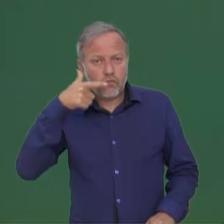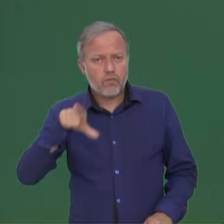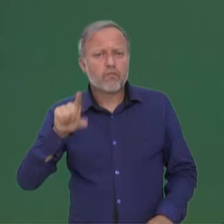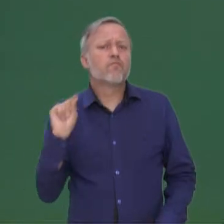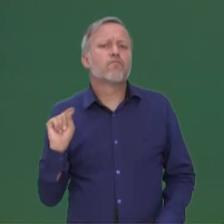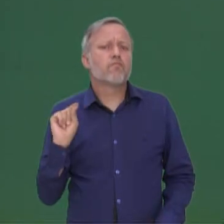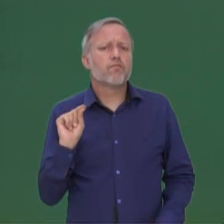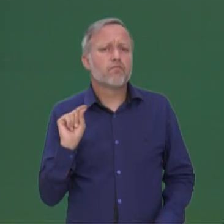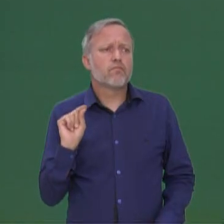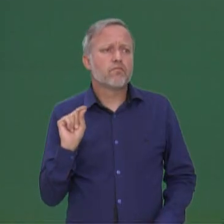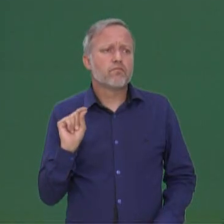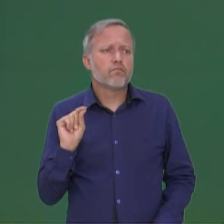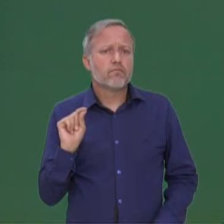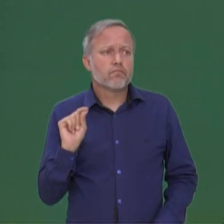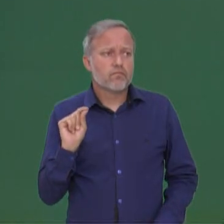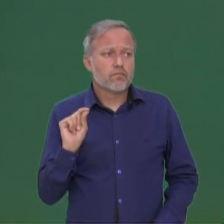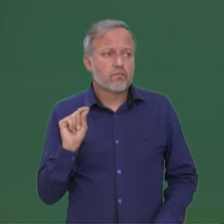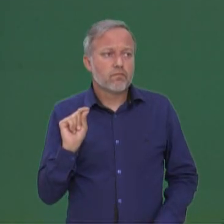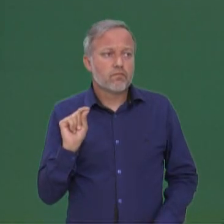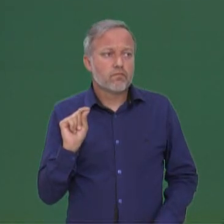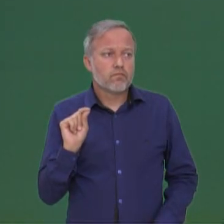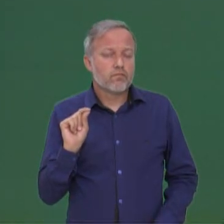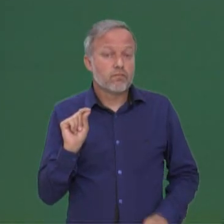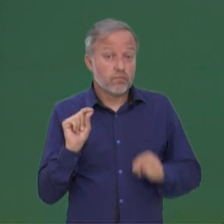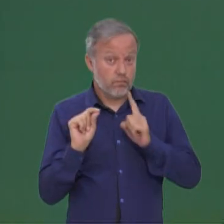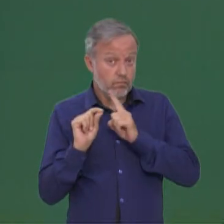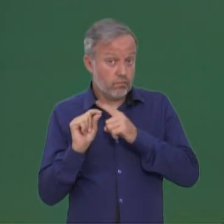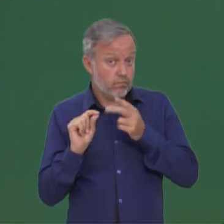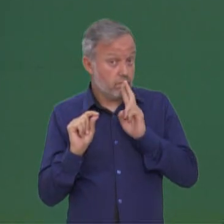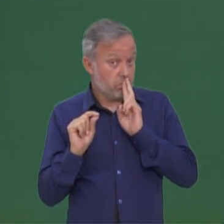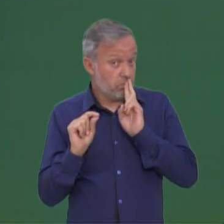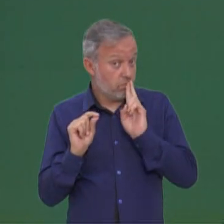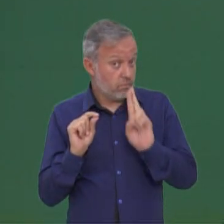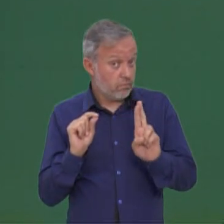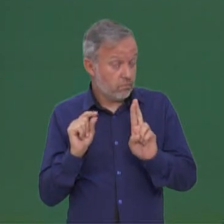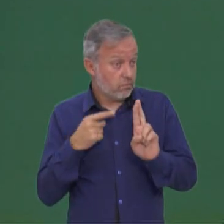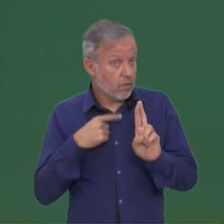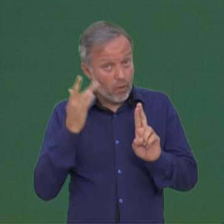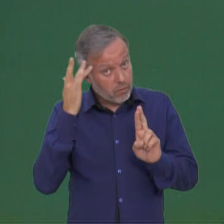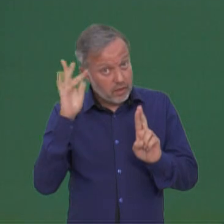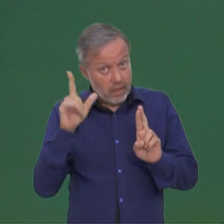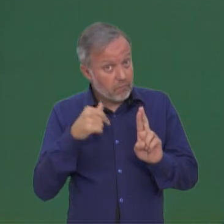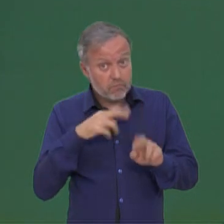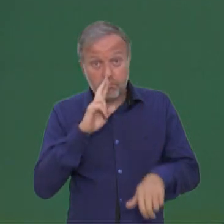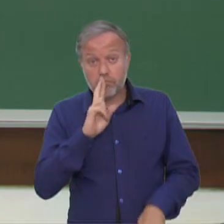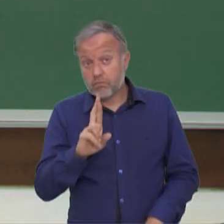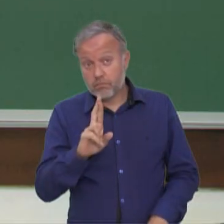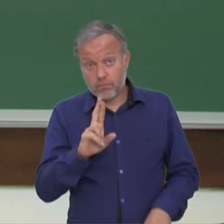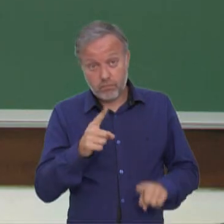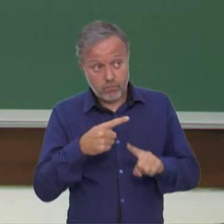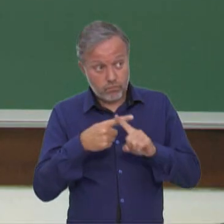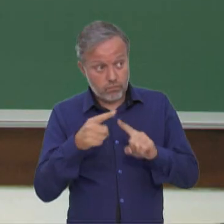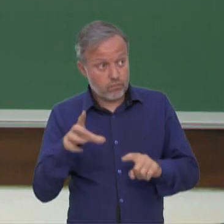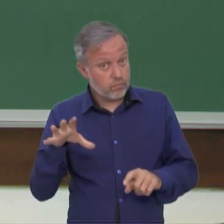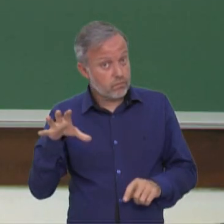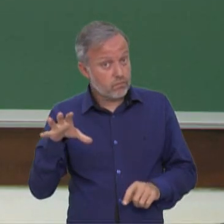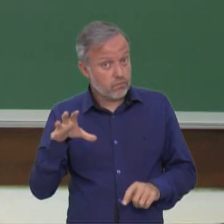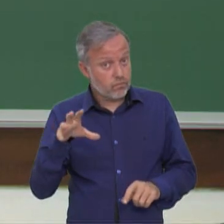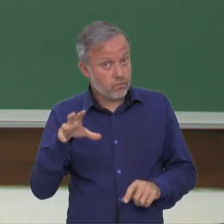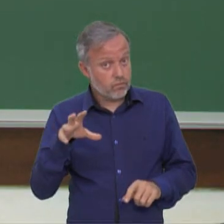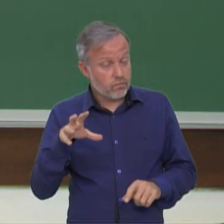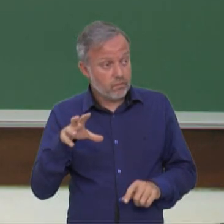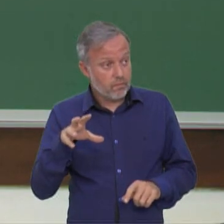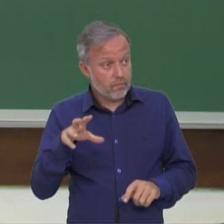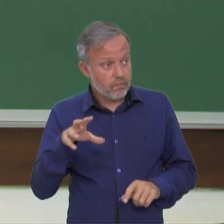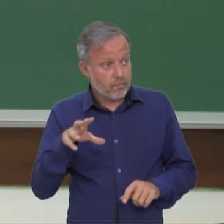quê? Vocês poderiam dizer, professora, mas e se fosse uma resposta? Não, eu não posso pensar assim. Ok? Eu escuto muitos alunos falando,